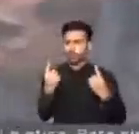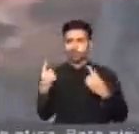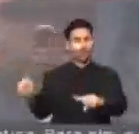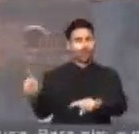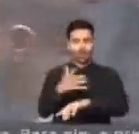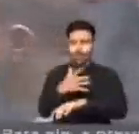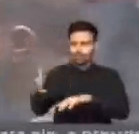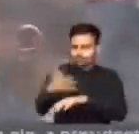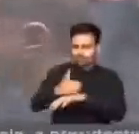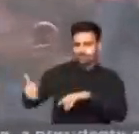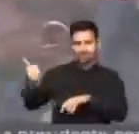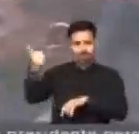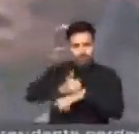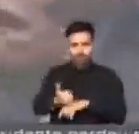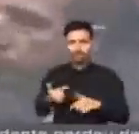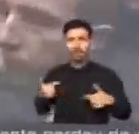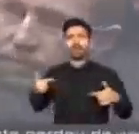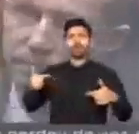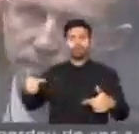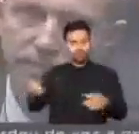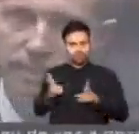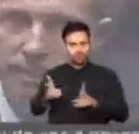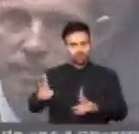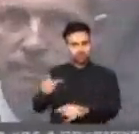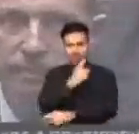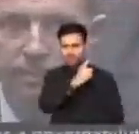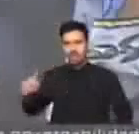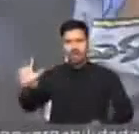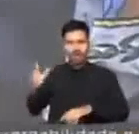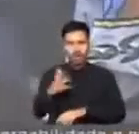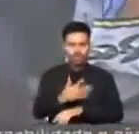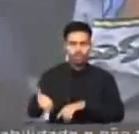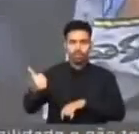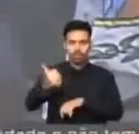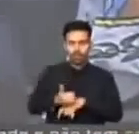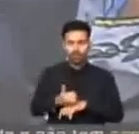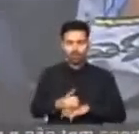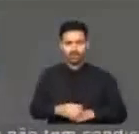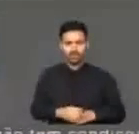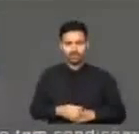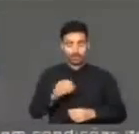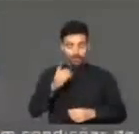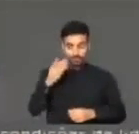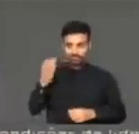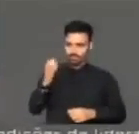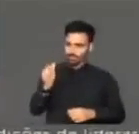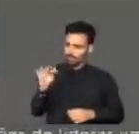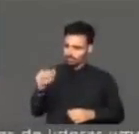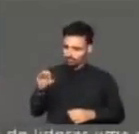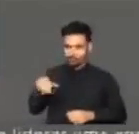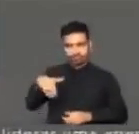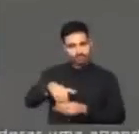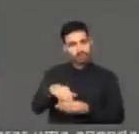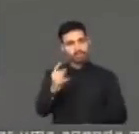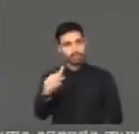Não, a luta continua, não ao golpe. Deputado Afonso Florence, do PT da Bahia, votou